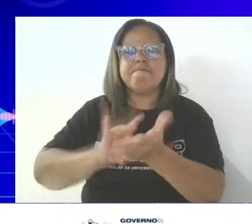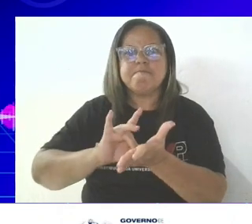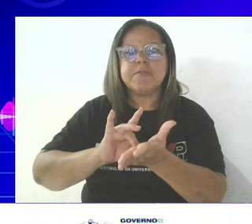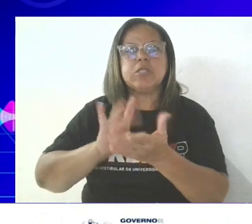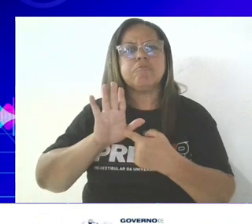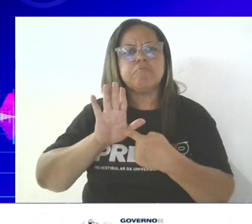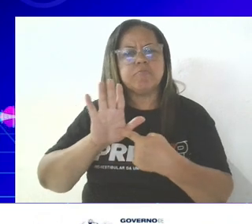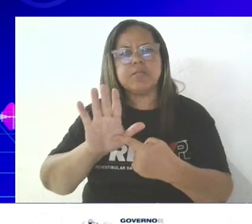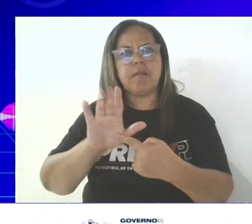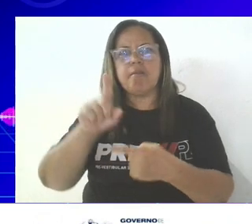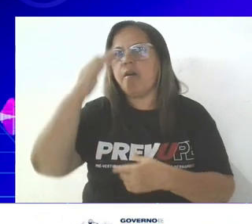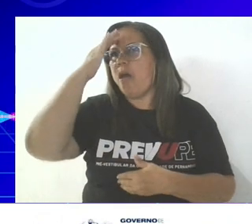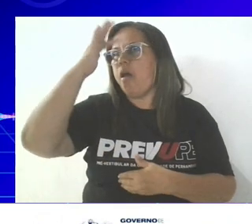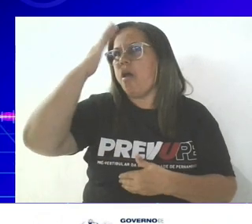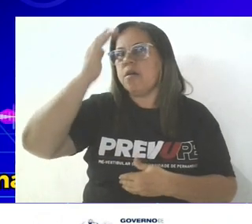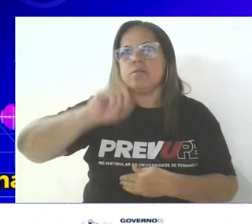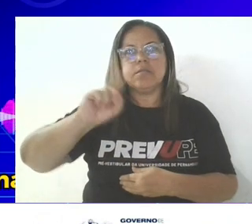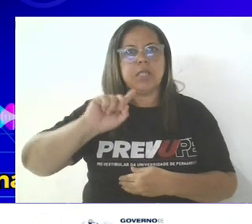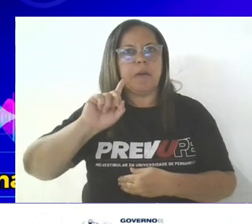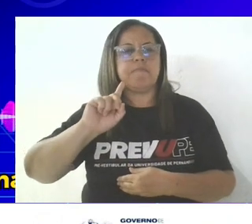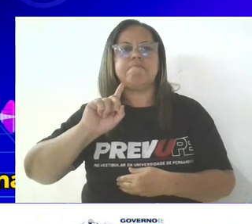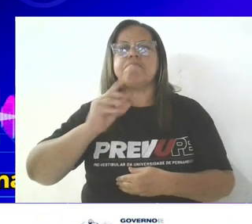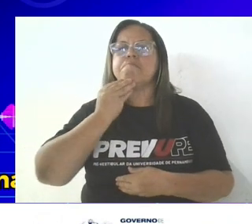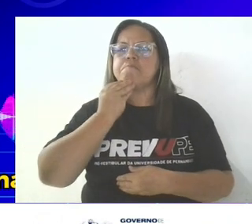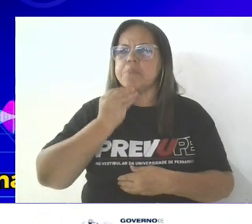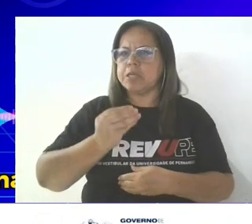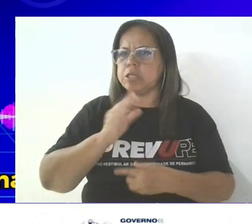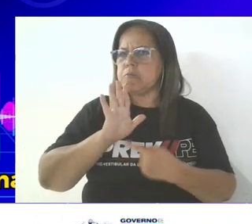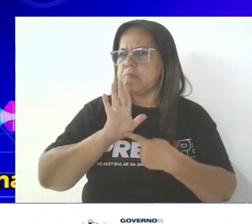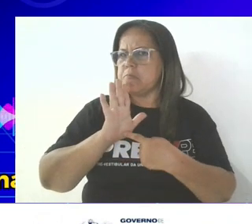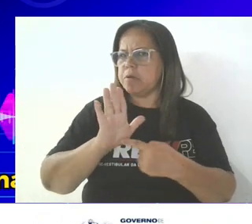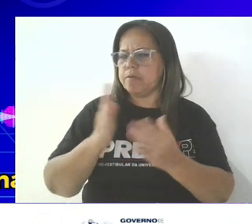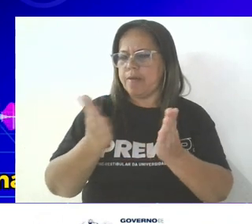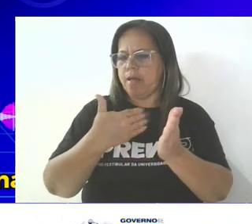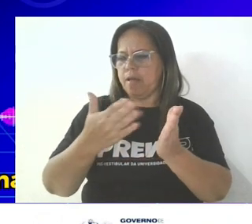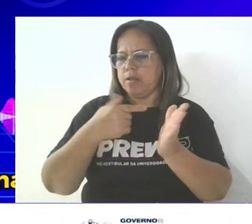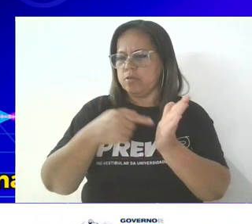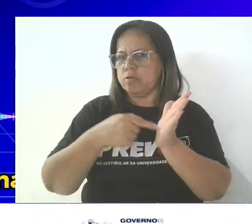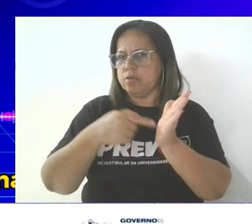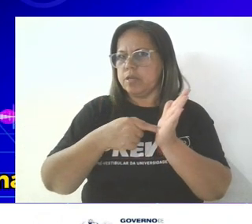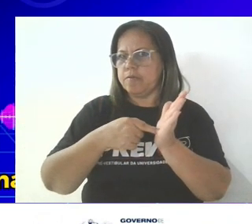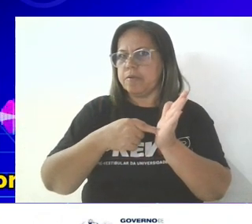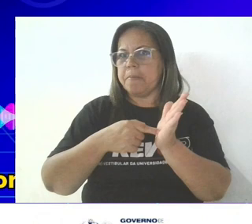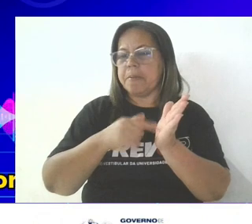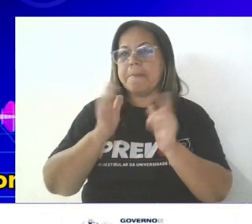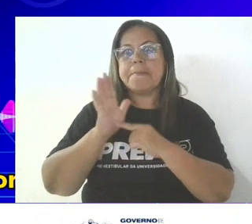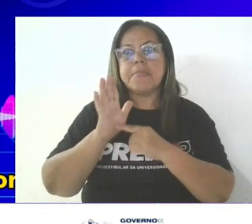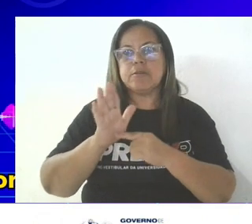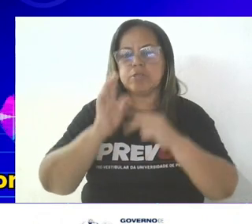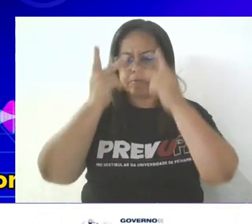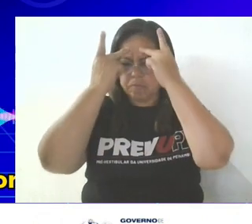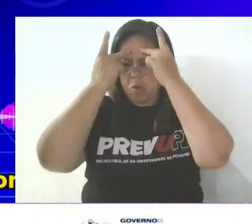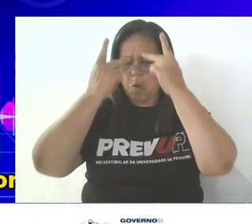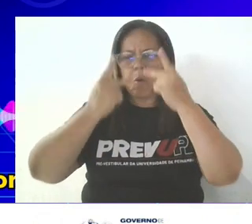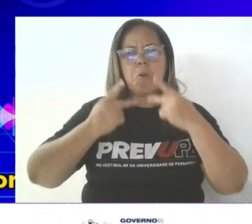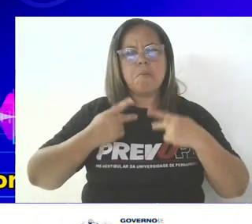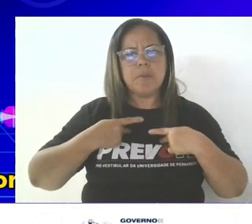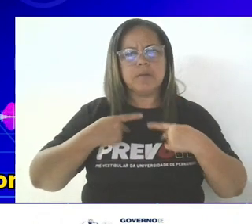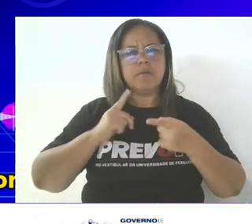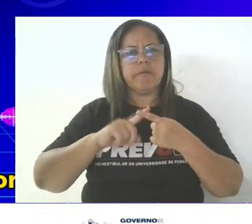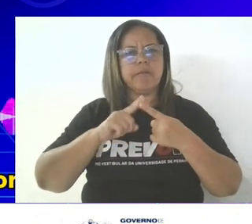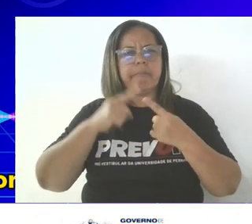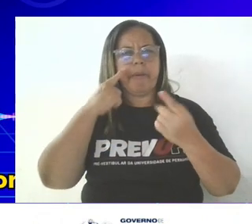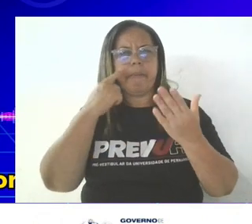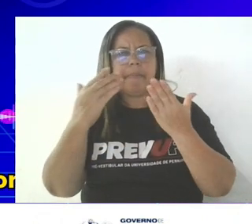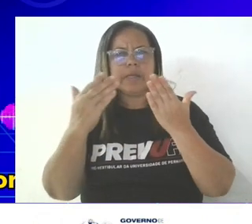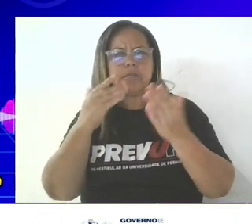lata sem ficar assim idealizando as coisas Machado mandava ver nos livros para mostrar a alma humana desvendando as nuances da psicologia